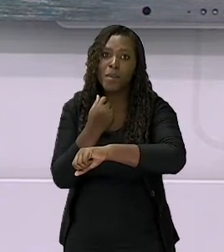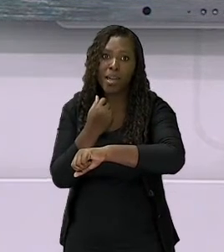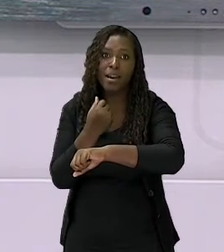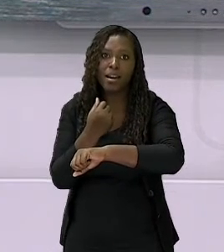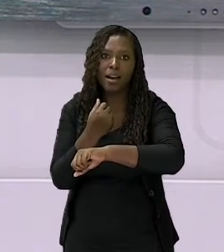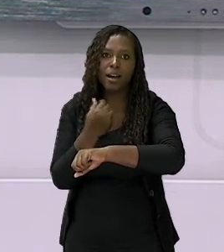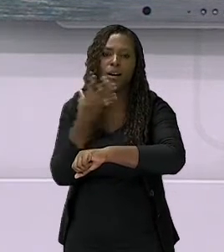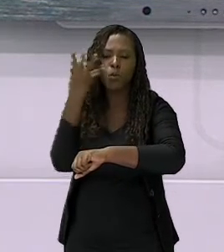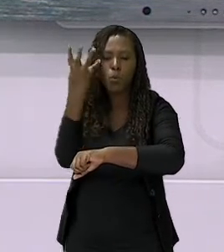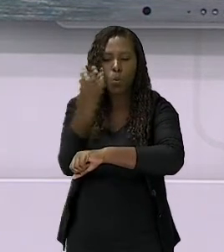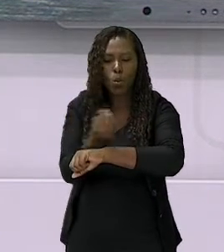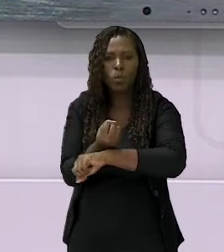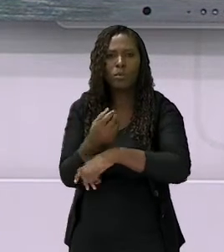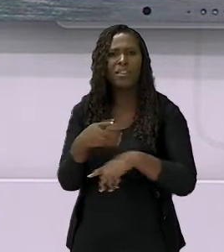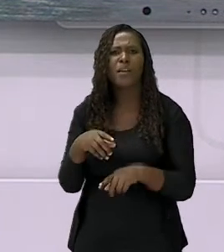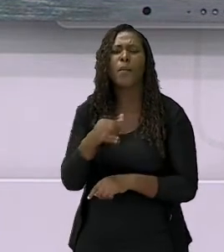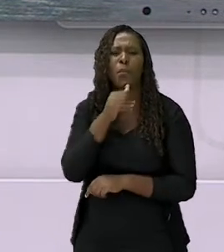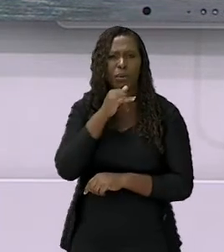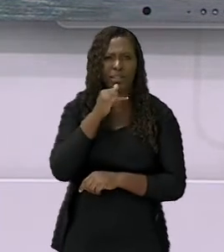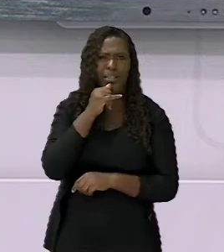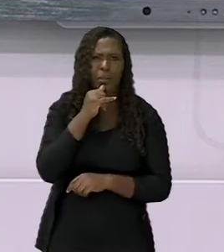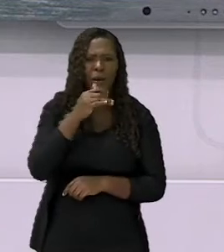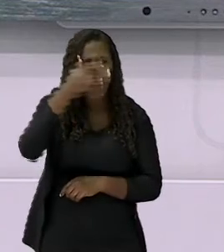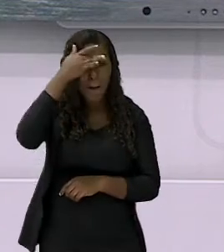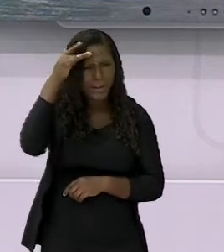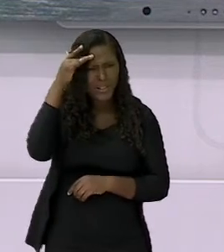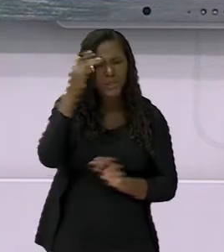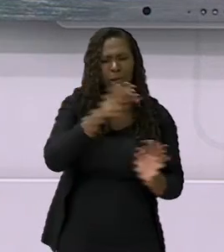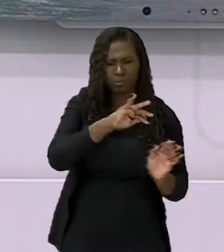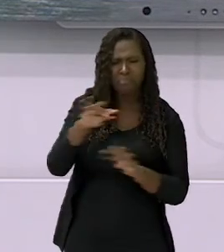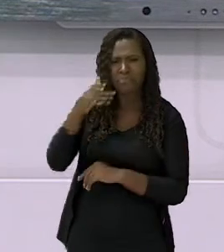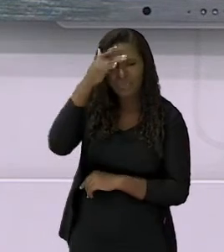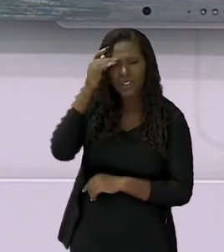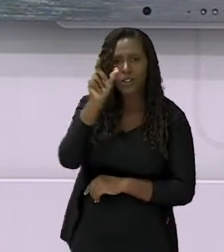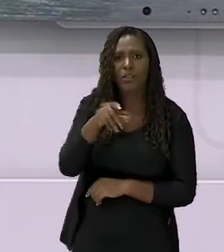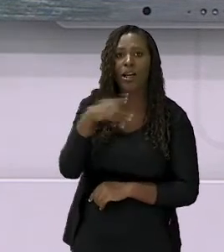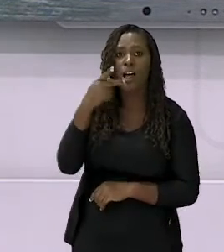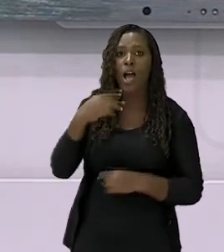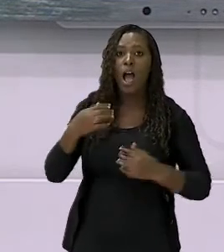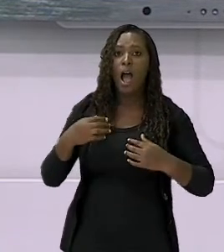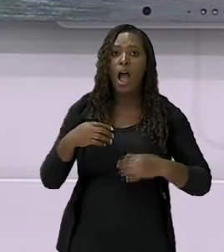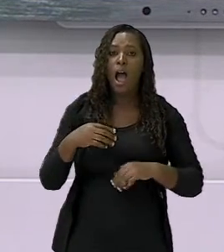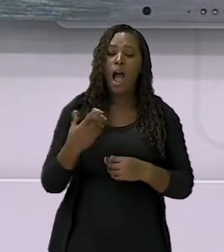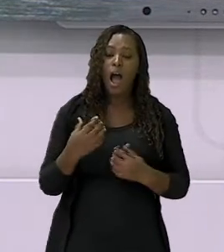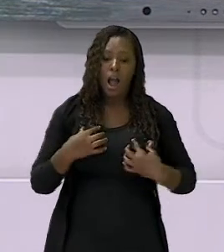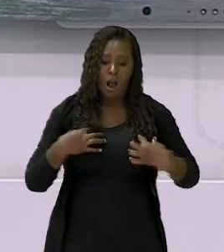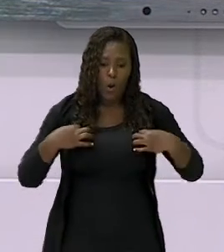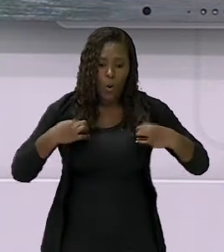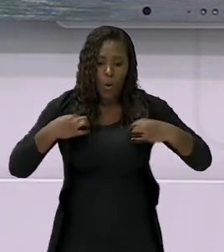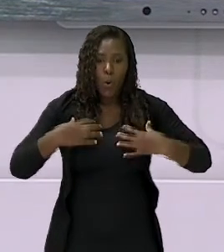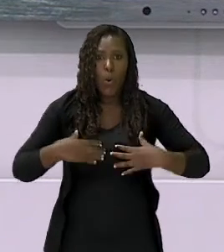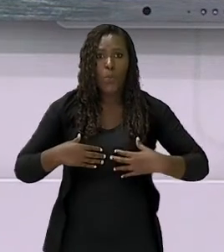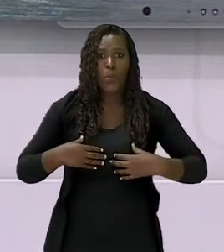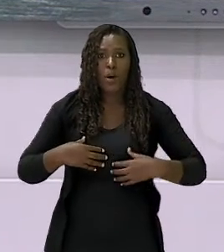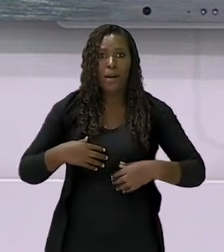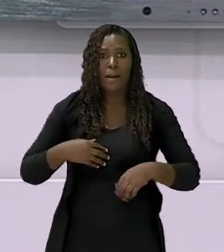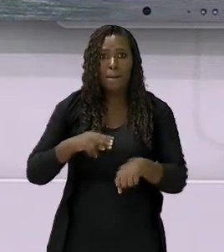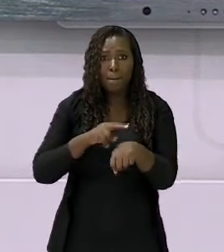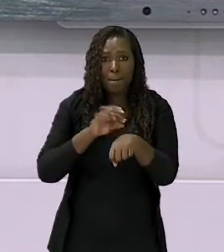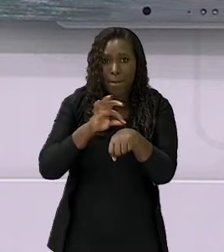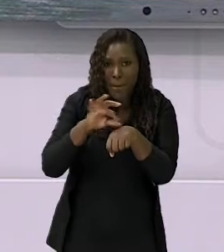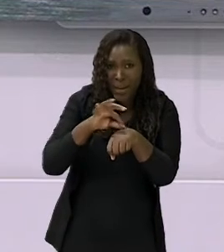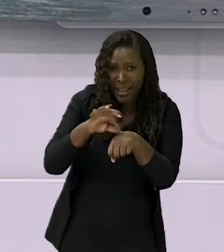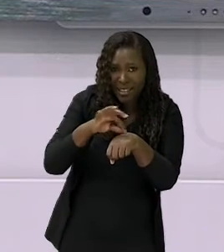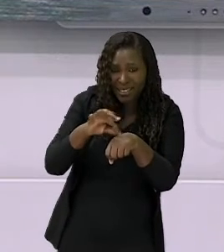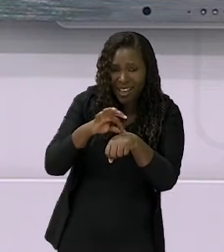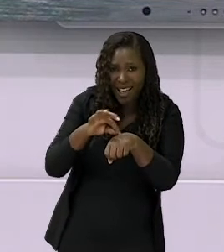mais calor, né? Você sente mais calor com uma roupa preta, ou você está dentro de um carro preto, ele puxa mais calor?